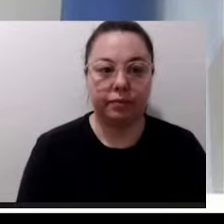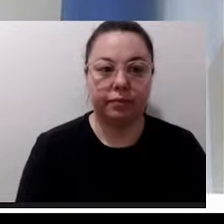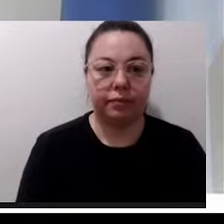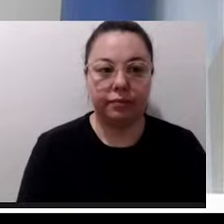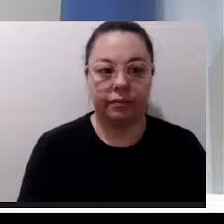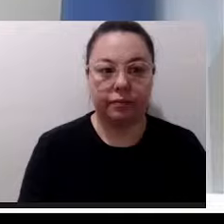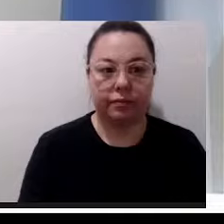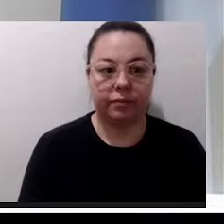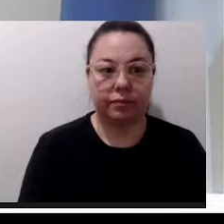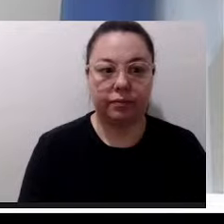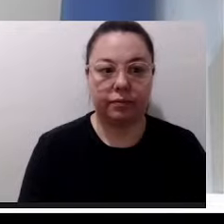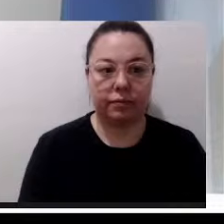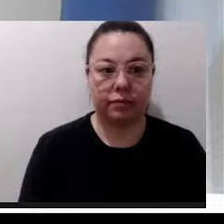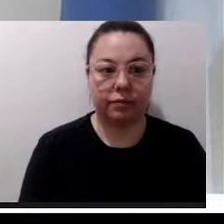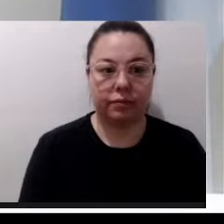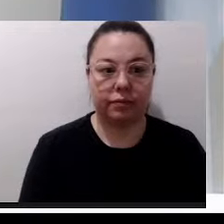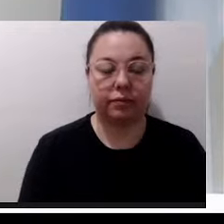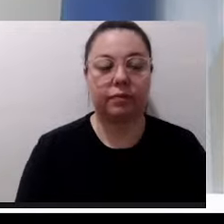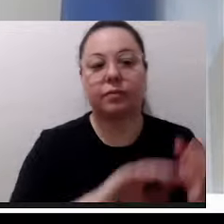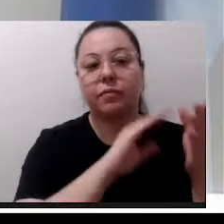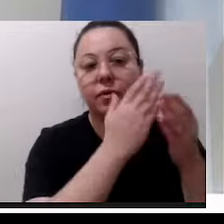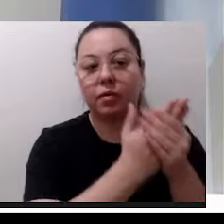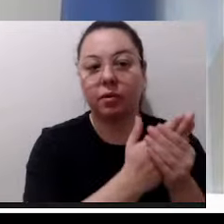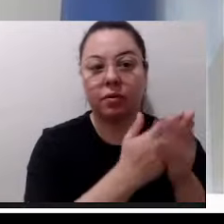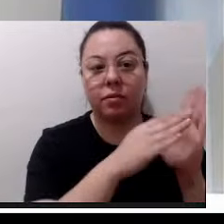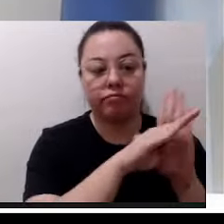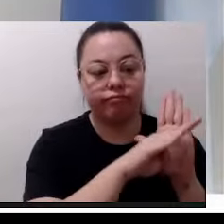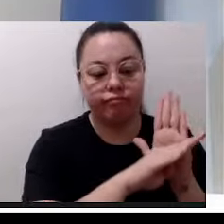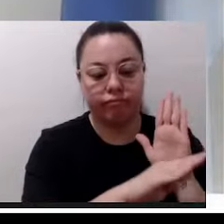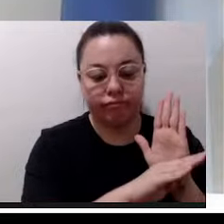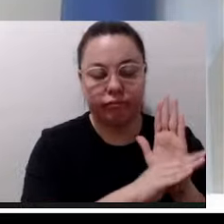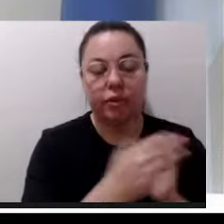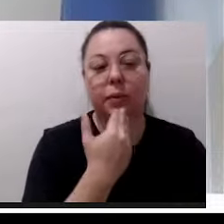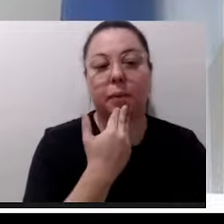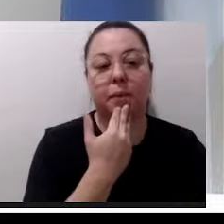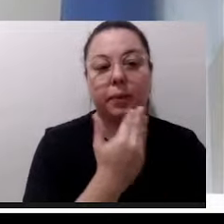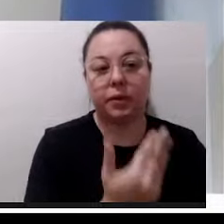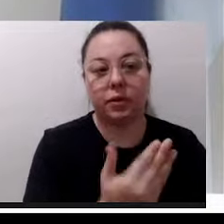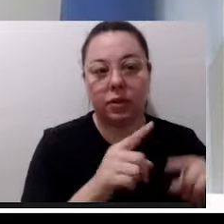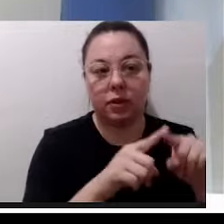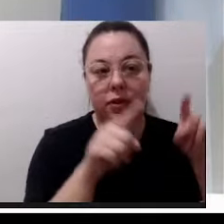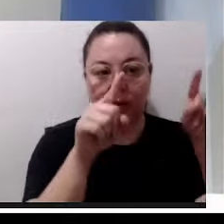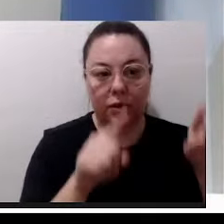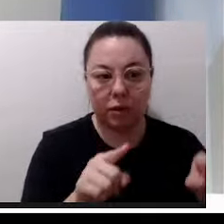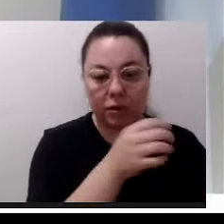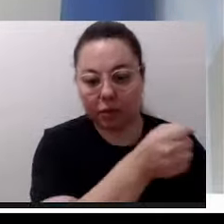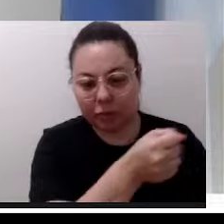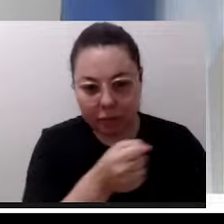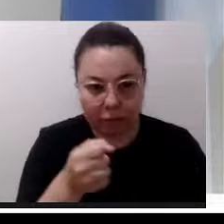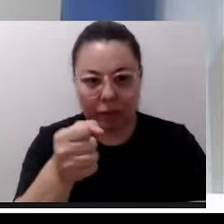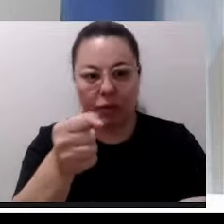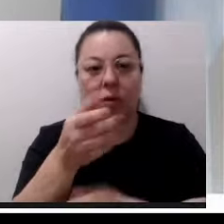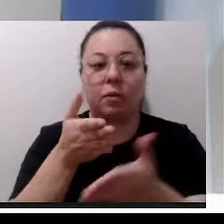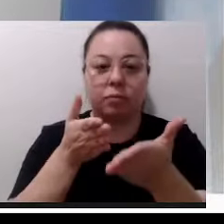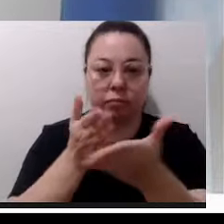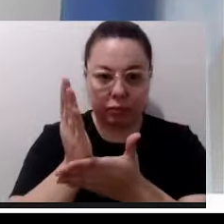o processo de requisição de servidor que foi deferido pela